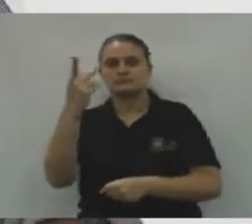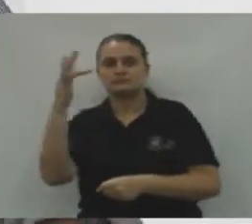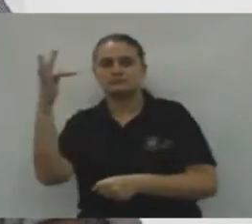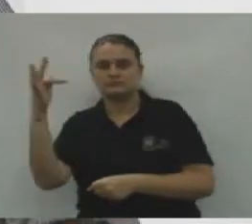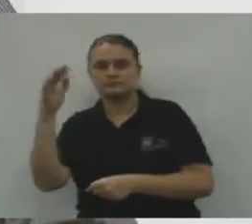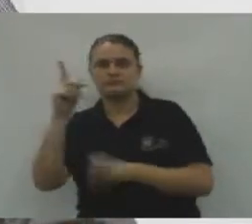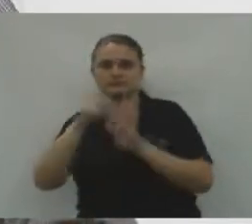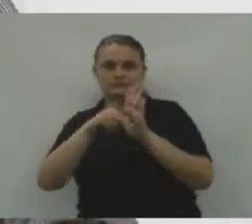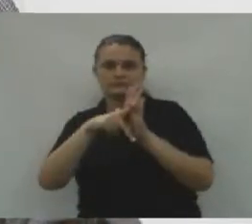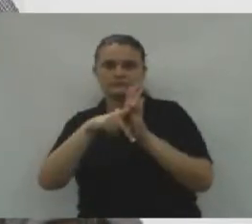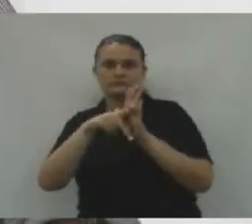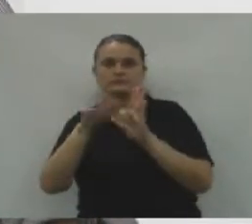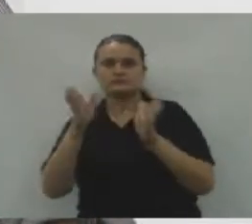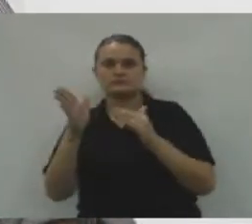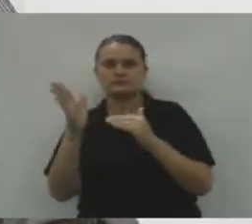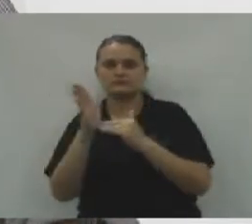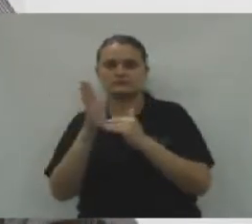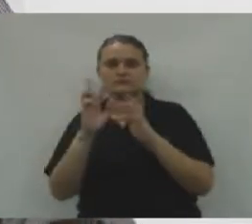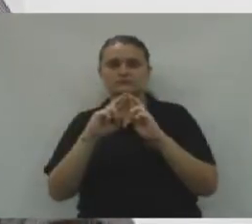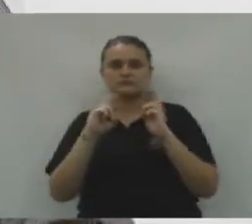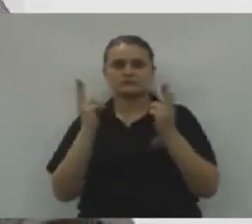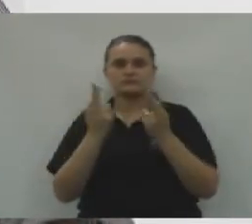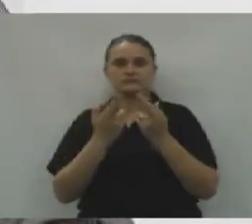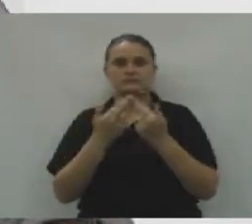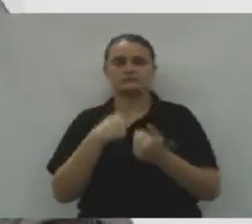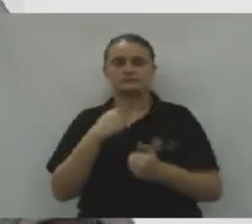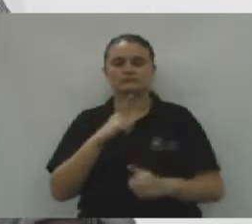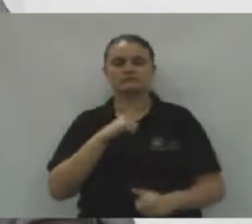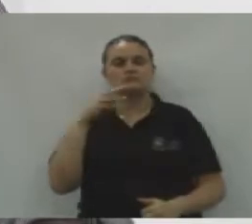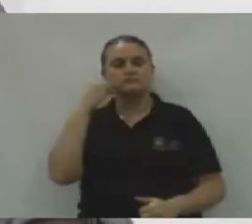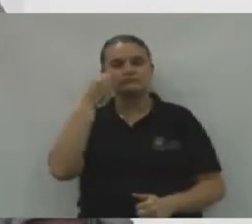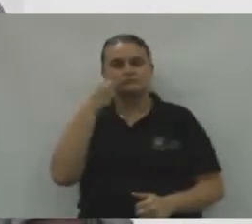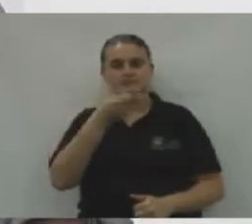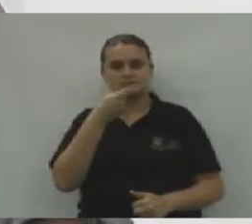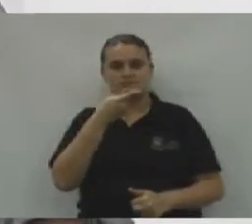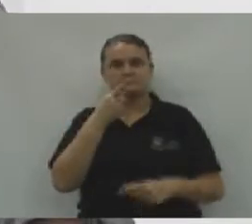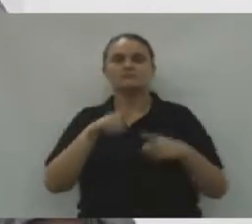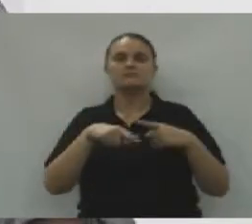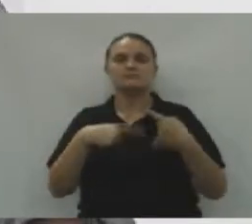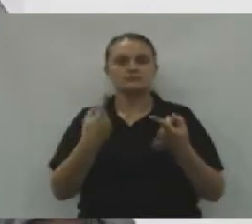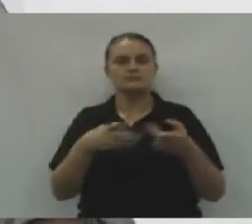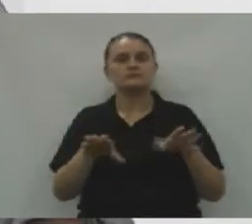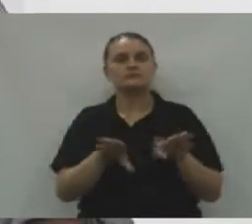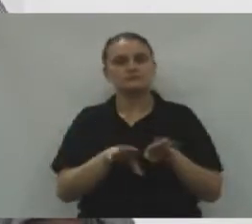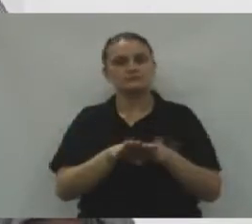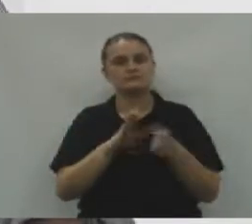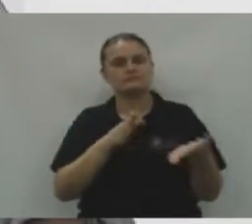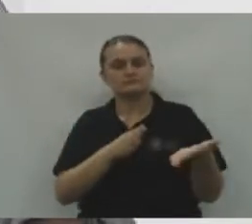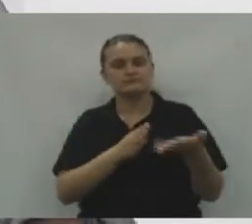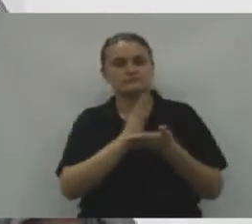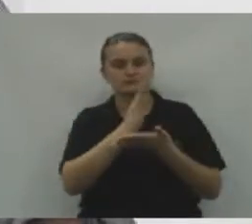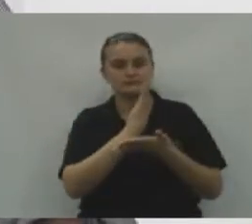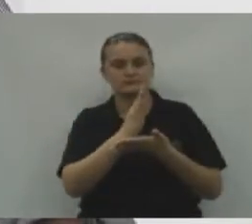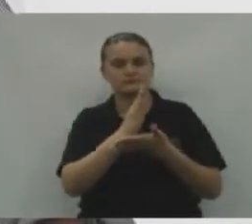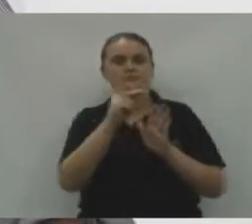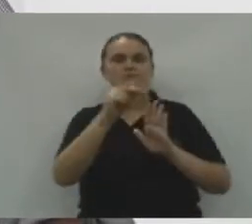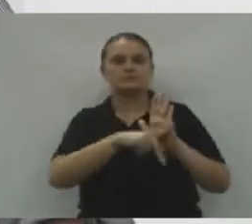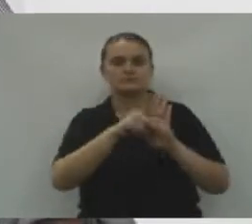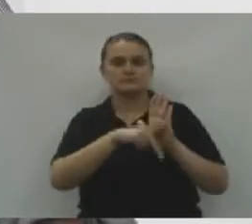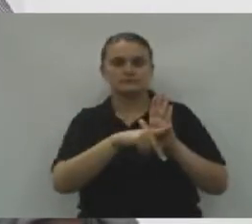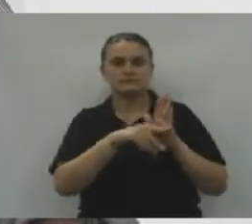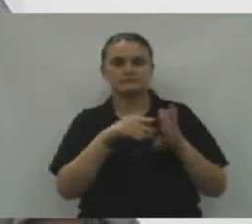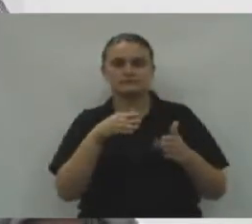que é a oportunidade, por ser a última sessão e eu estar tendo a oportunidade de falar, mas também houve a aprovação do projeto